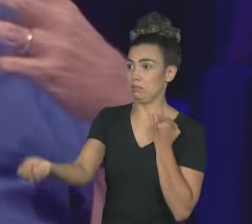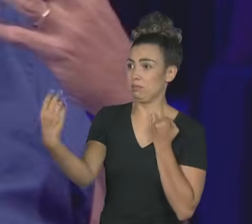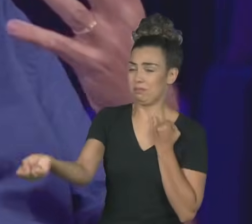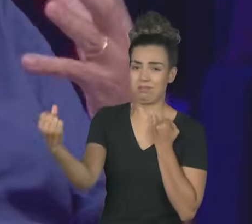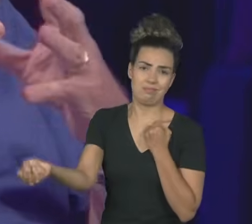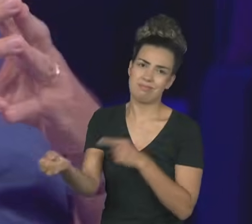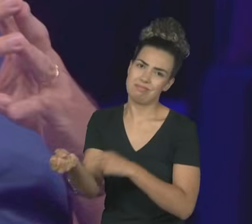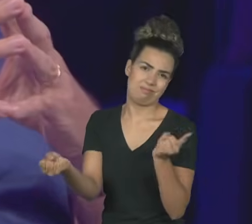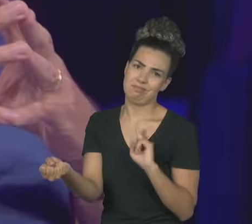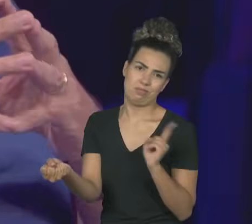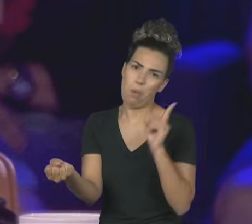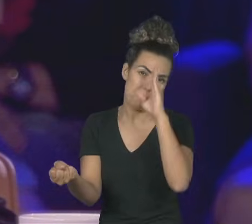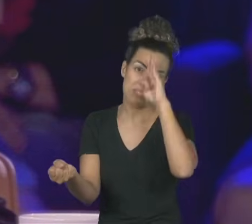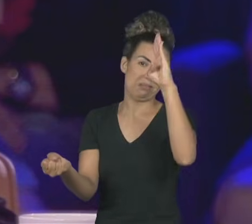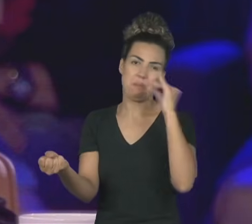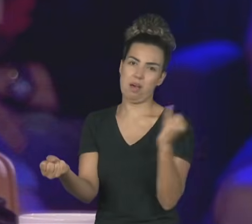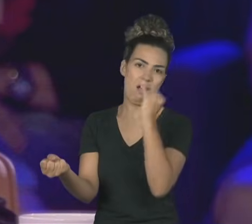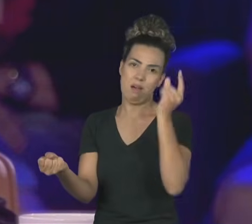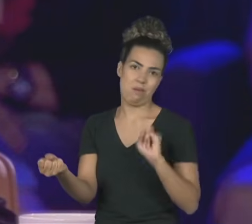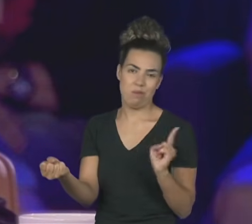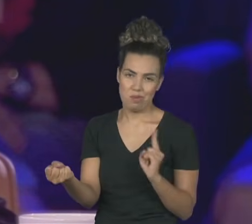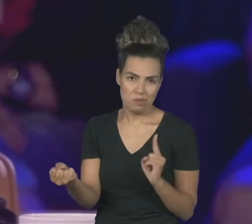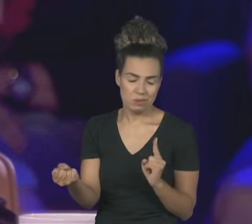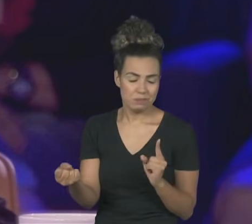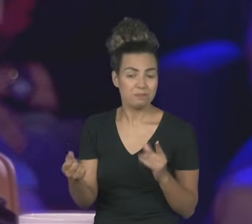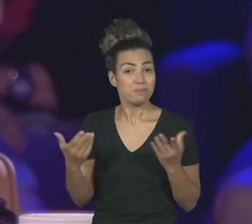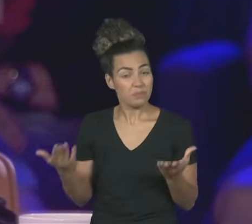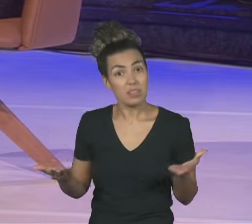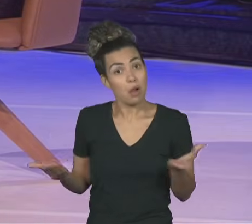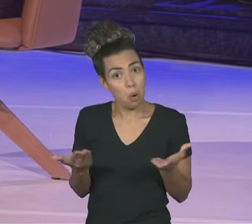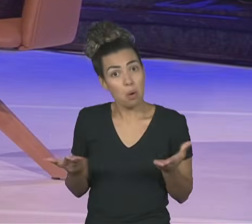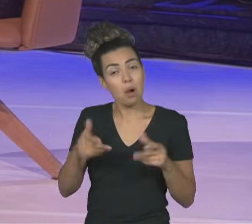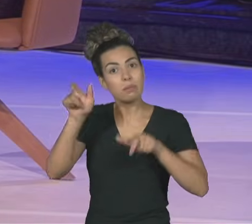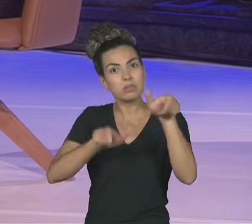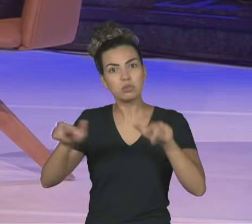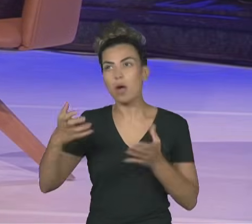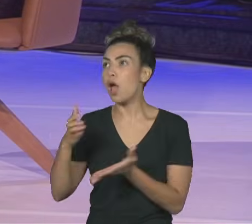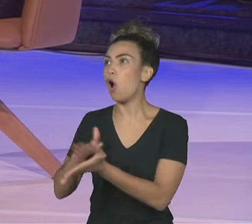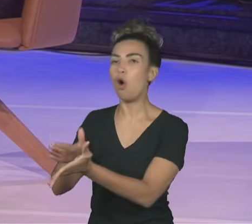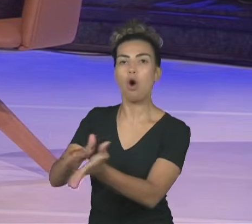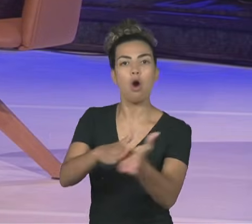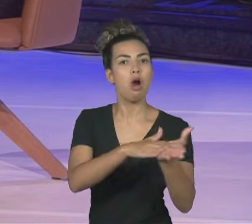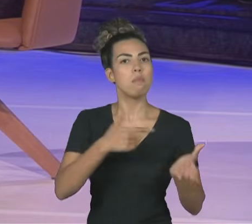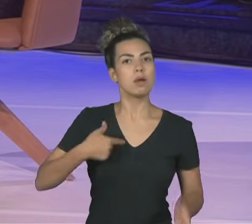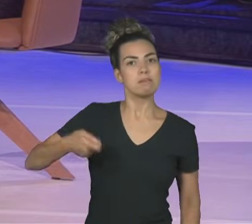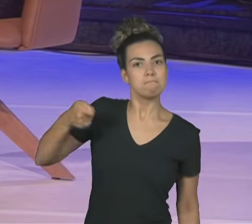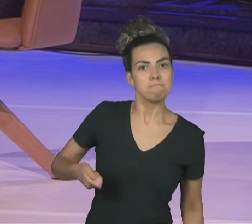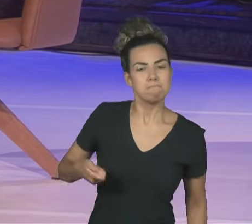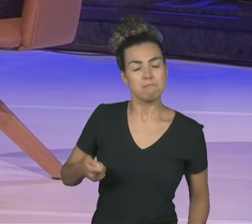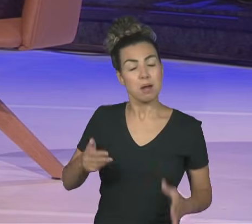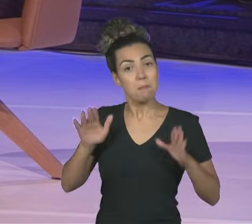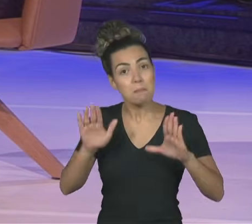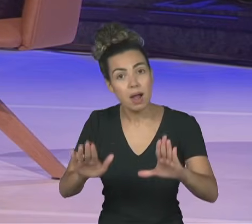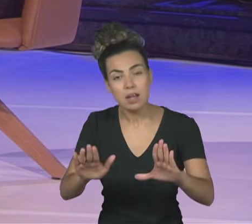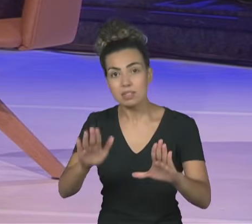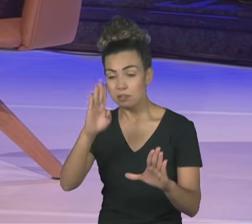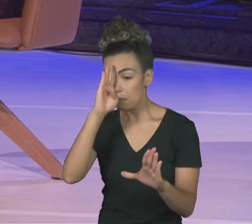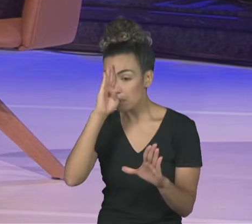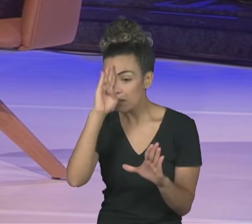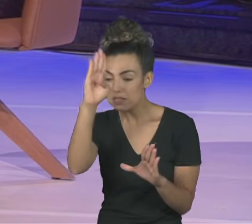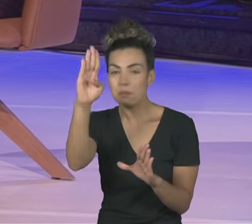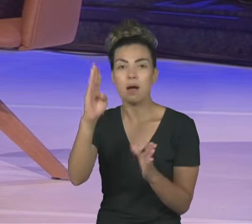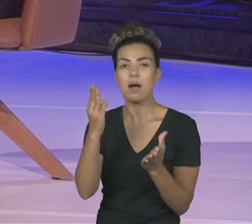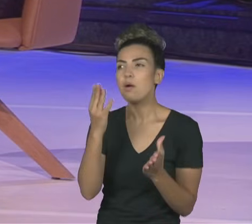raros, mais difíceis. Até mesmo porque as pessoas ficam mais exigentes. Mas os começos que a gente entende como